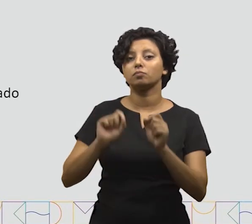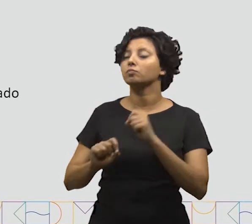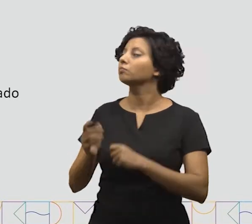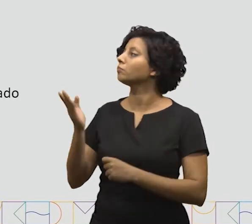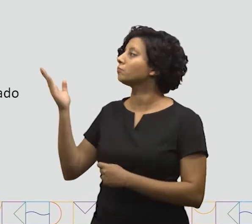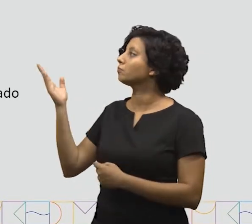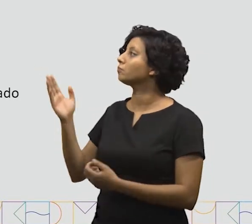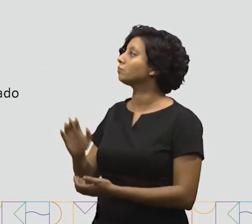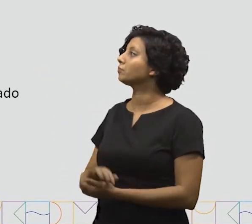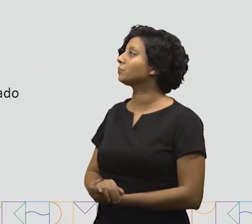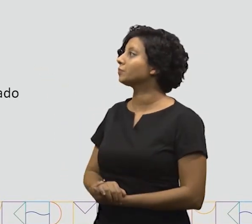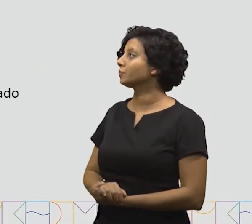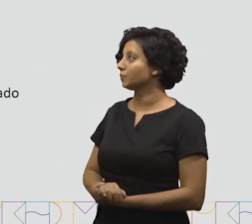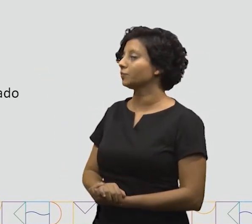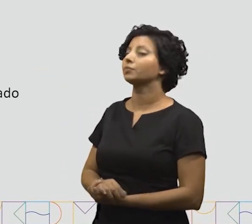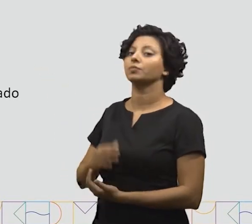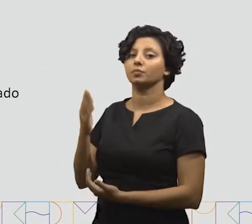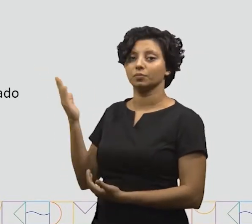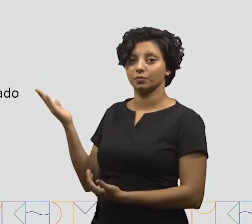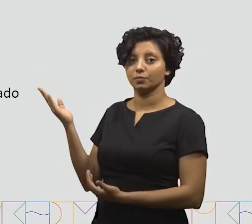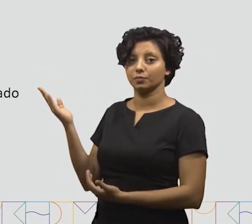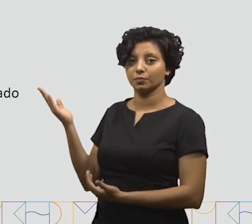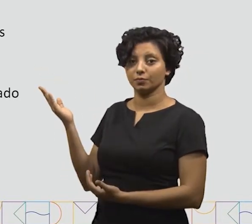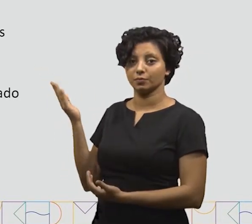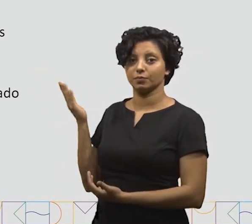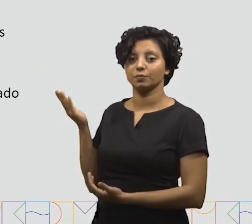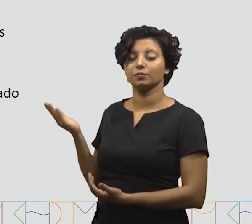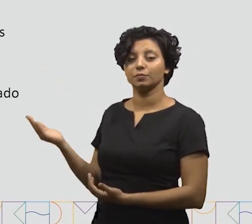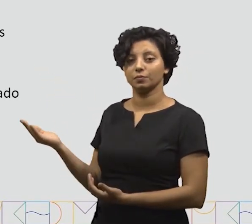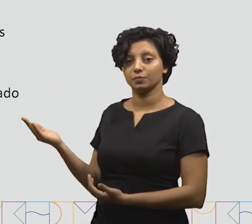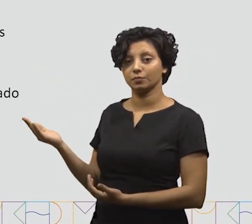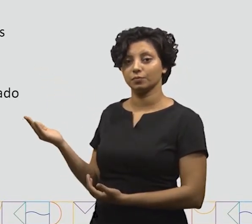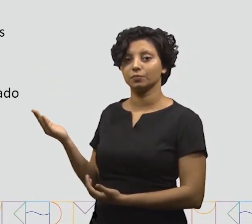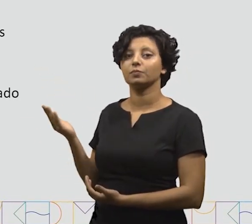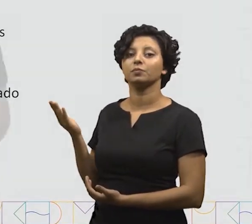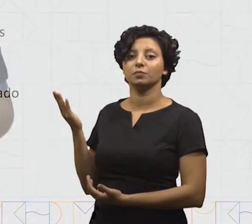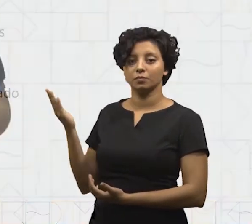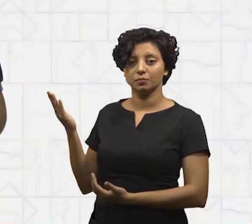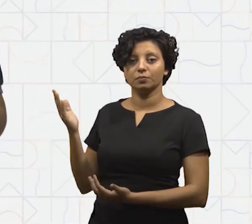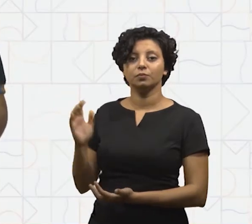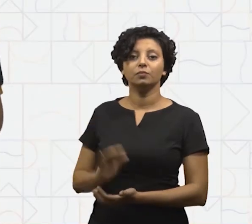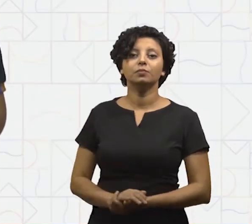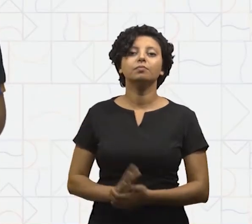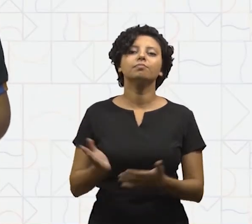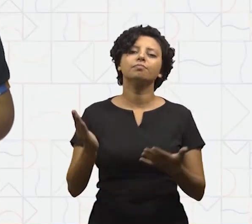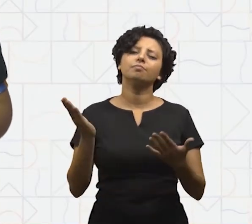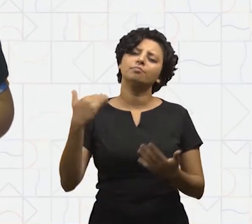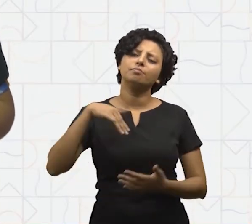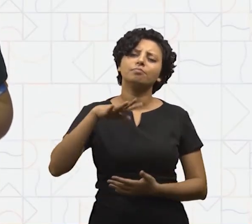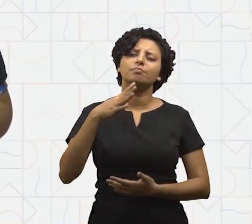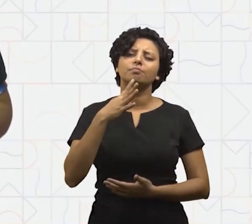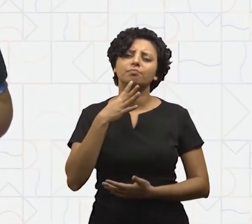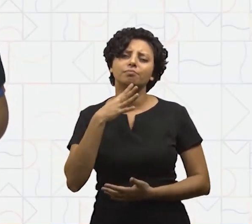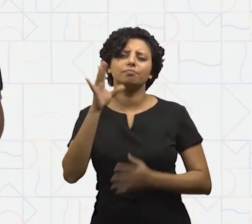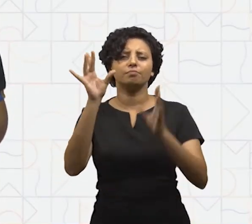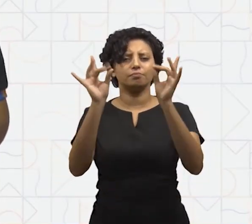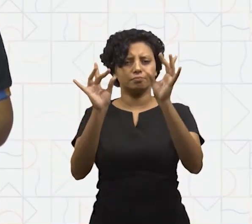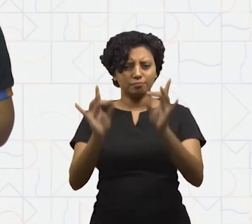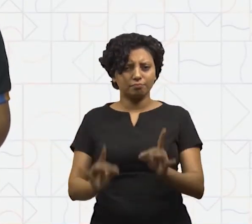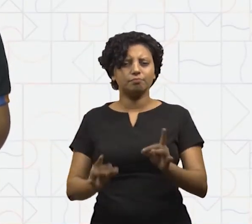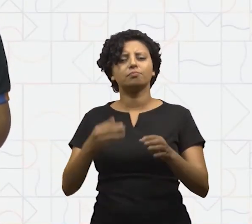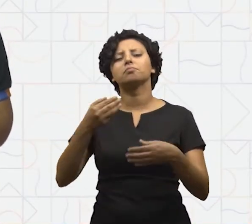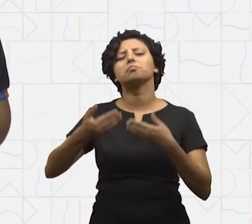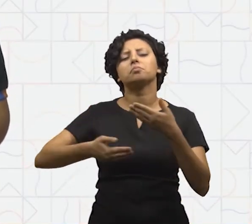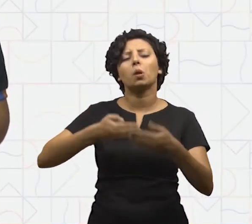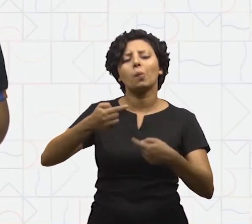glândulas salivares, vesícula biliar, pâncreas e fígado. Vamos conhecer cada etapa do